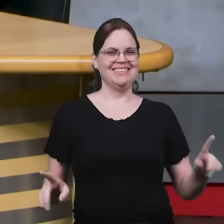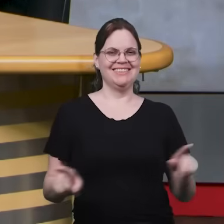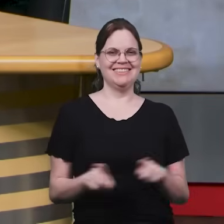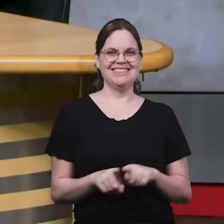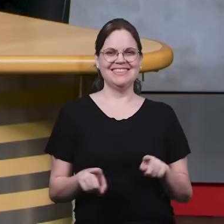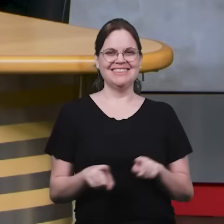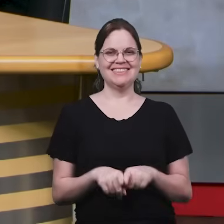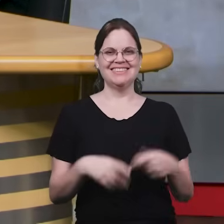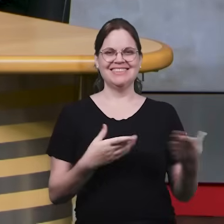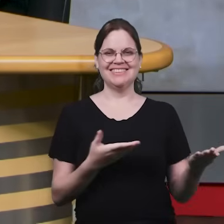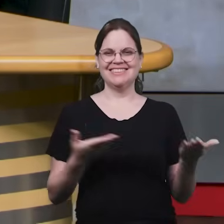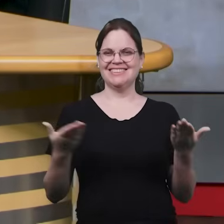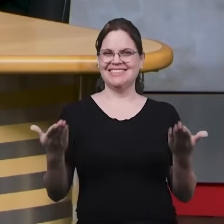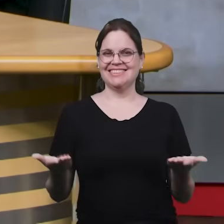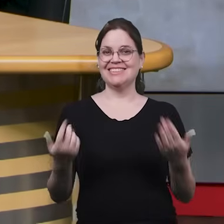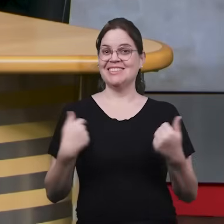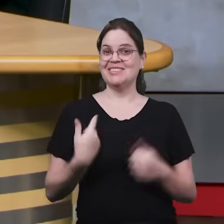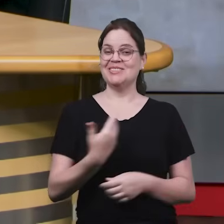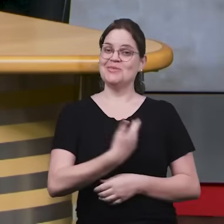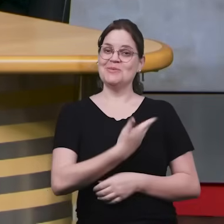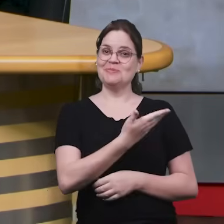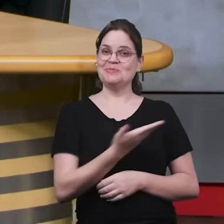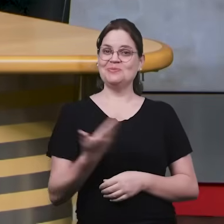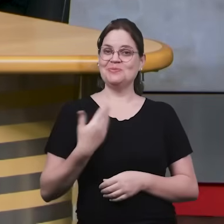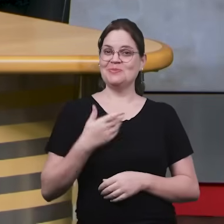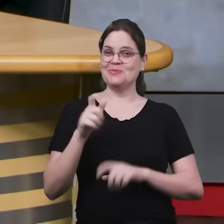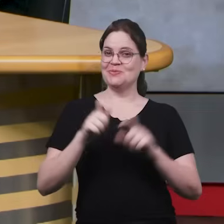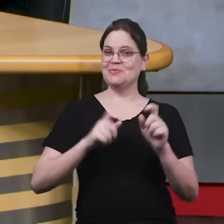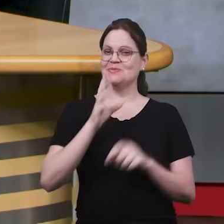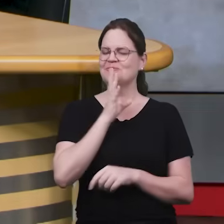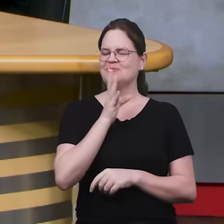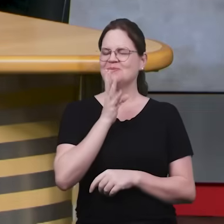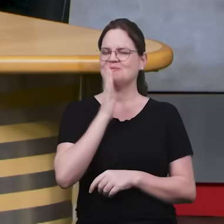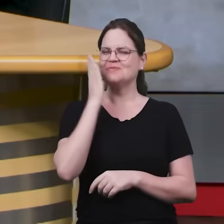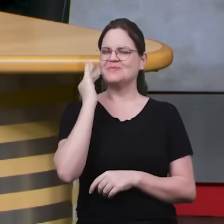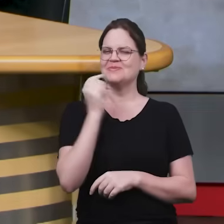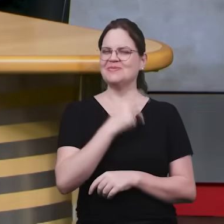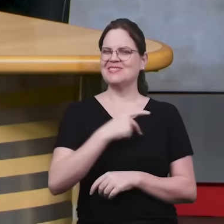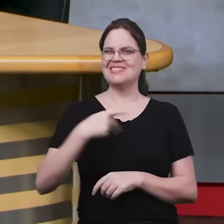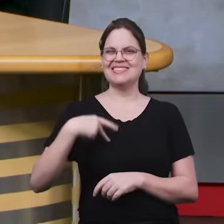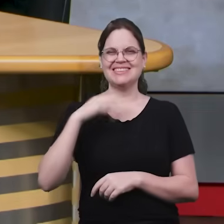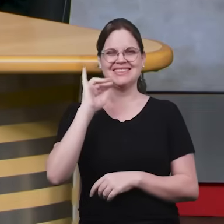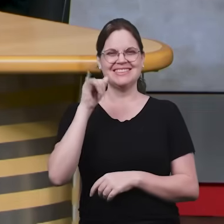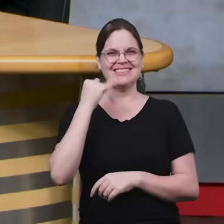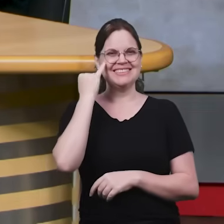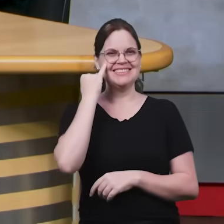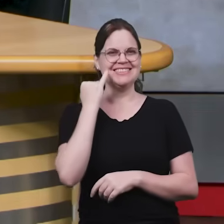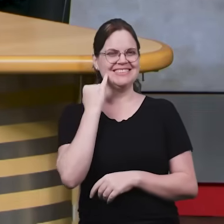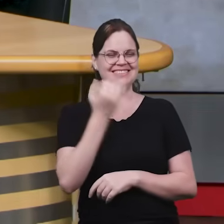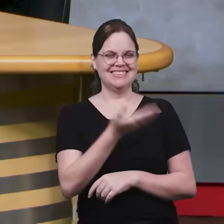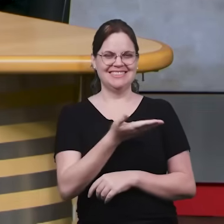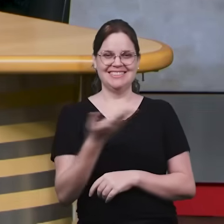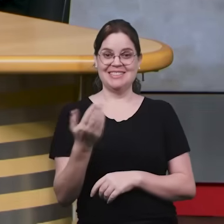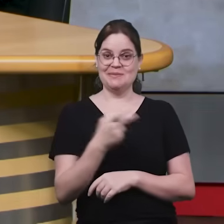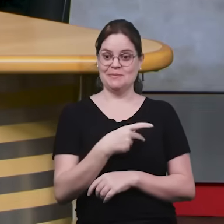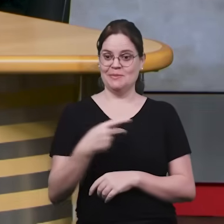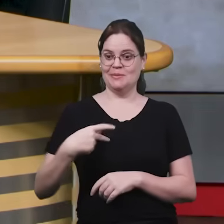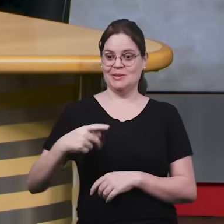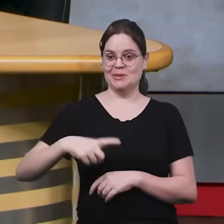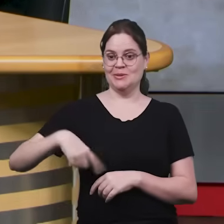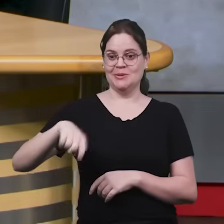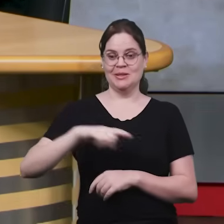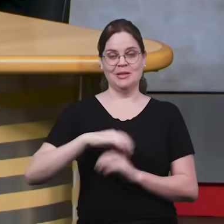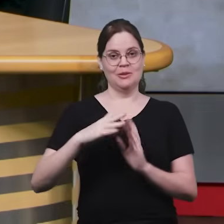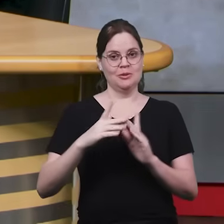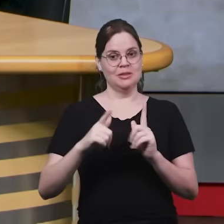especial, um companheiro que é conhecido de todos, pastor Josias Júnior, pastor da nossa igreja, o